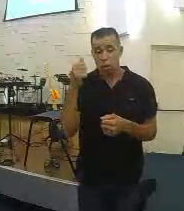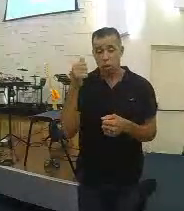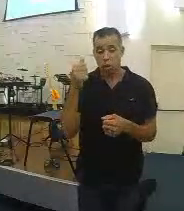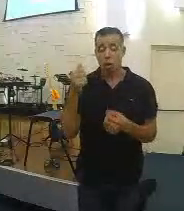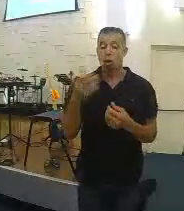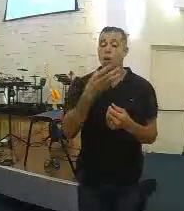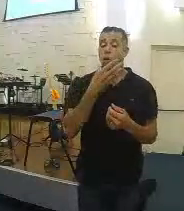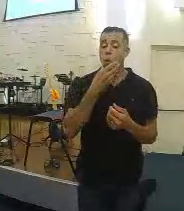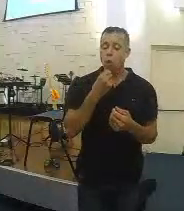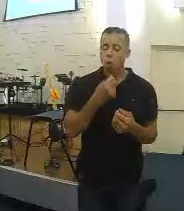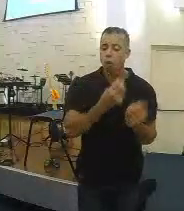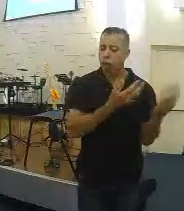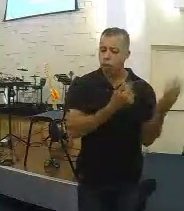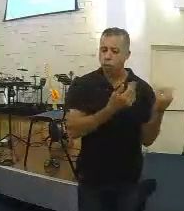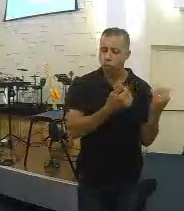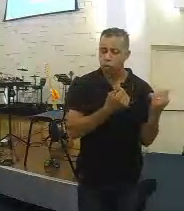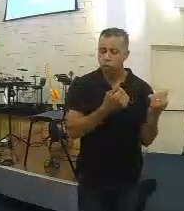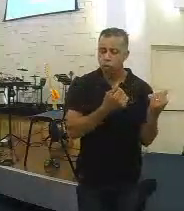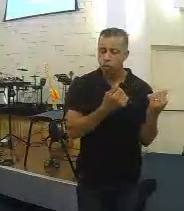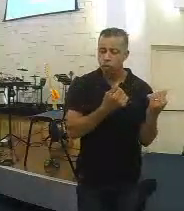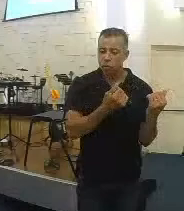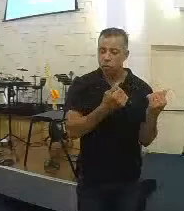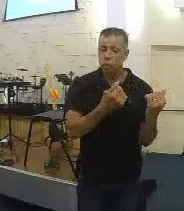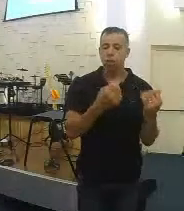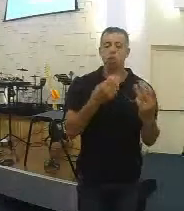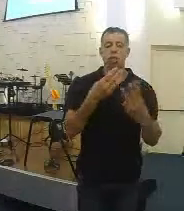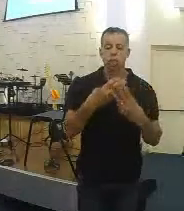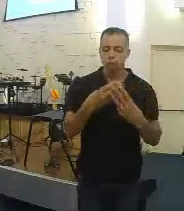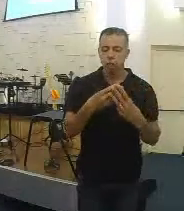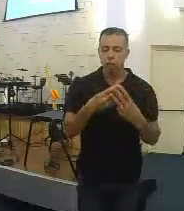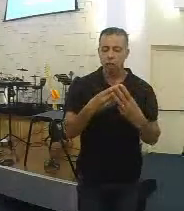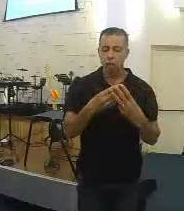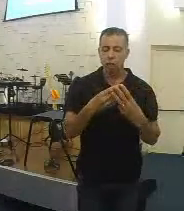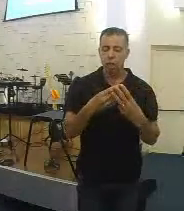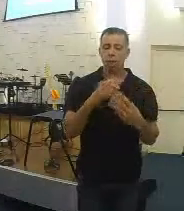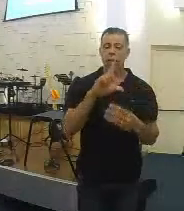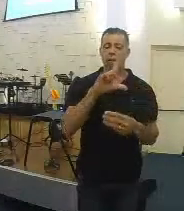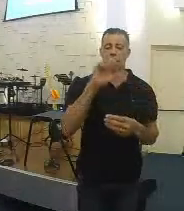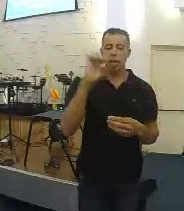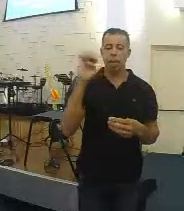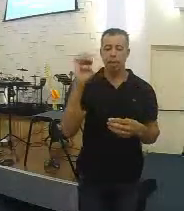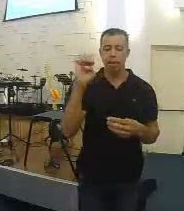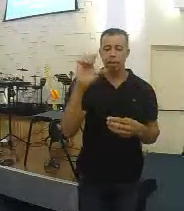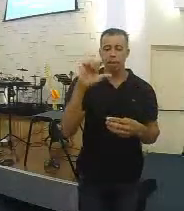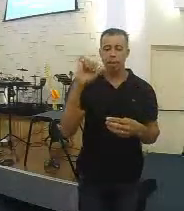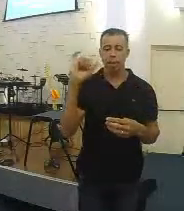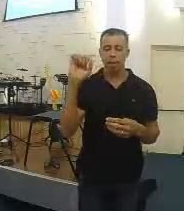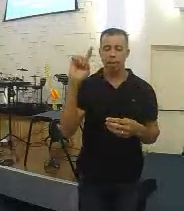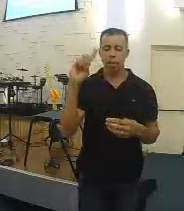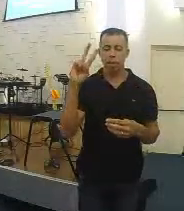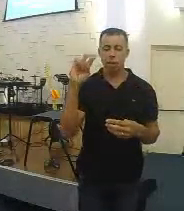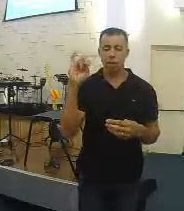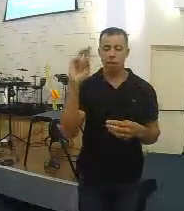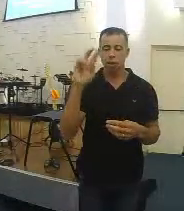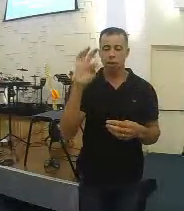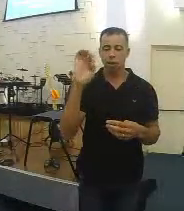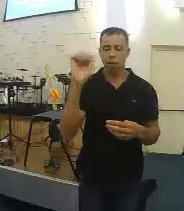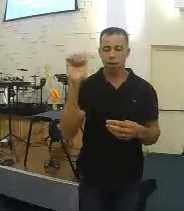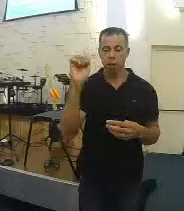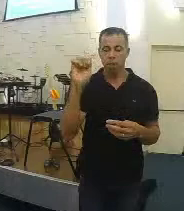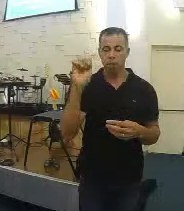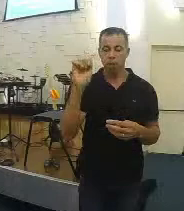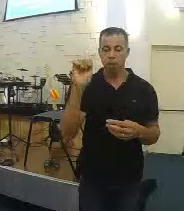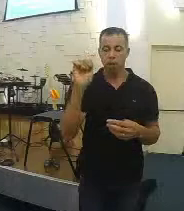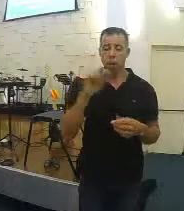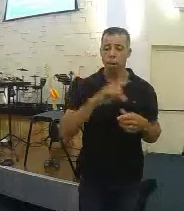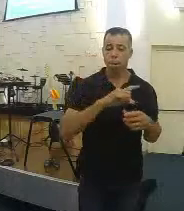tribo de Judá, que era levita e se demorava ali. Esse homem partiu da cidade de Belém de